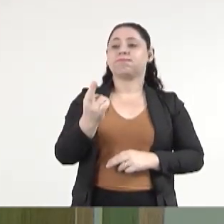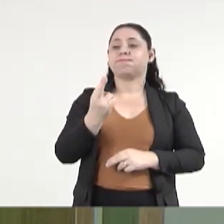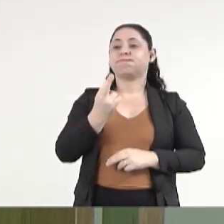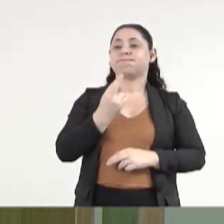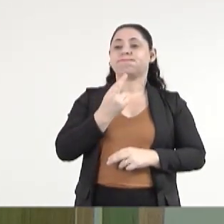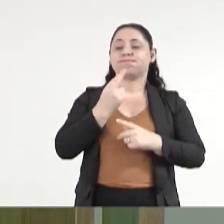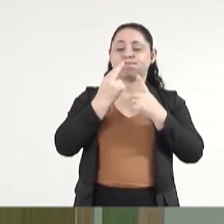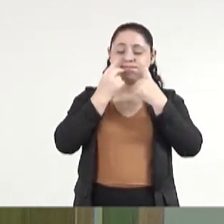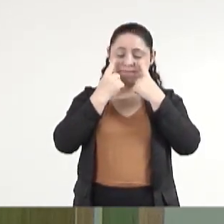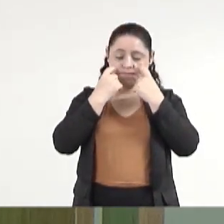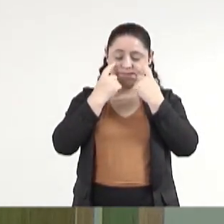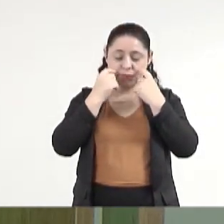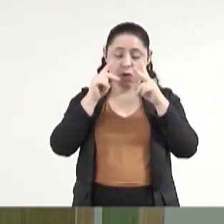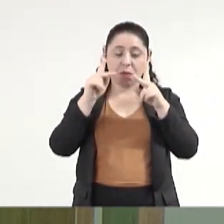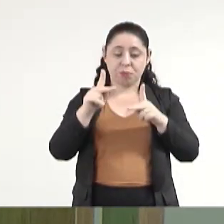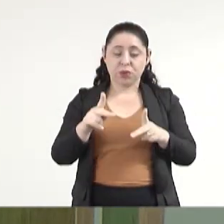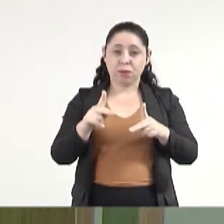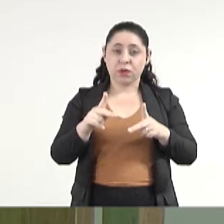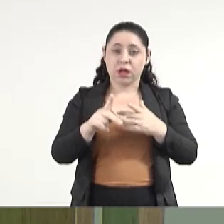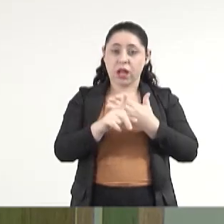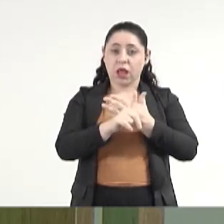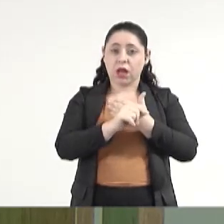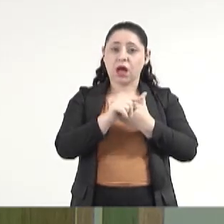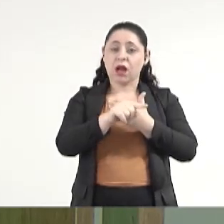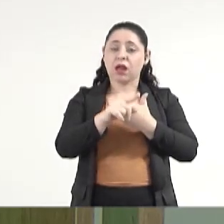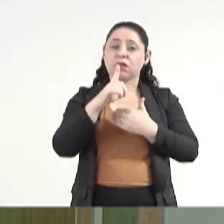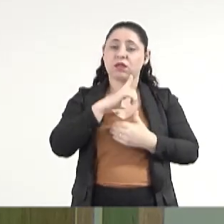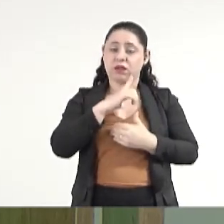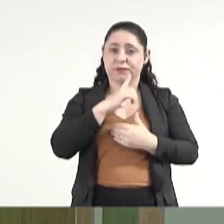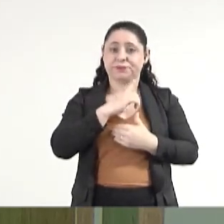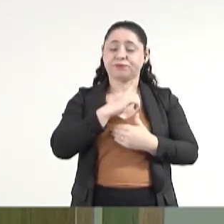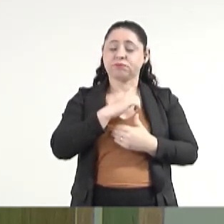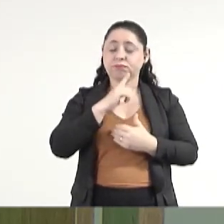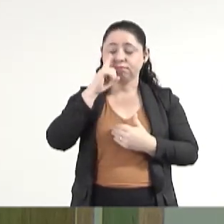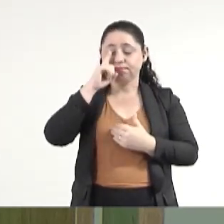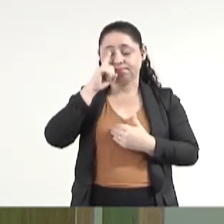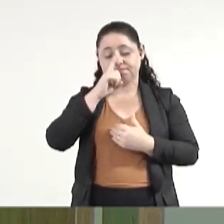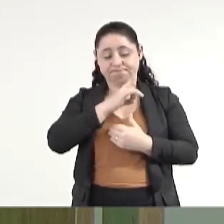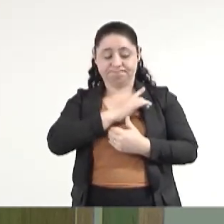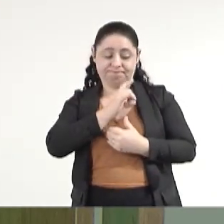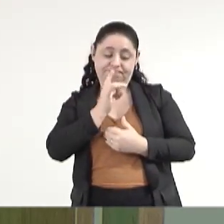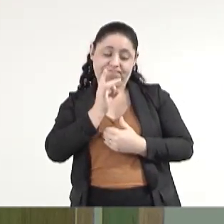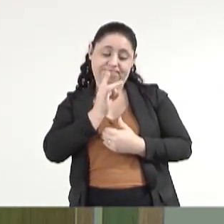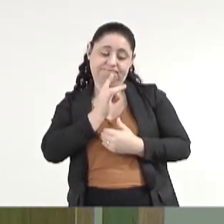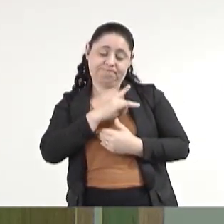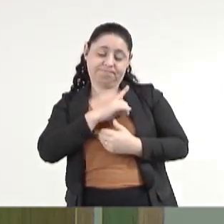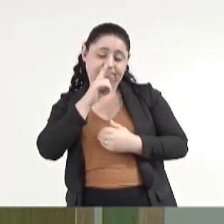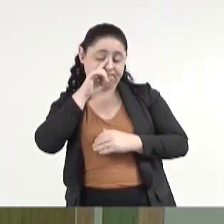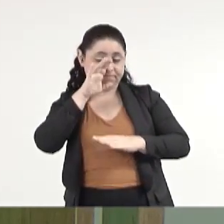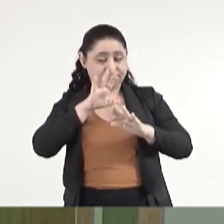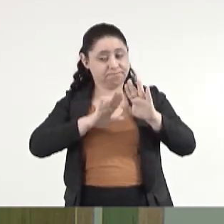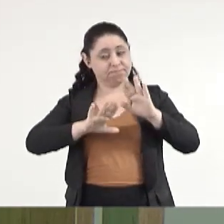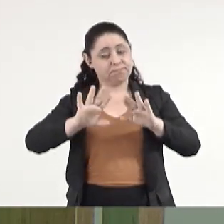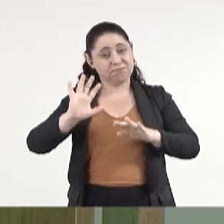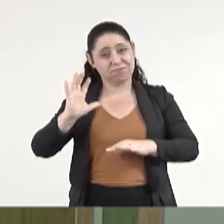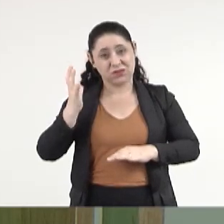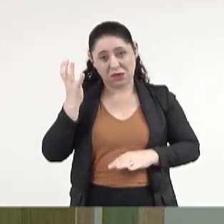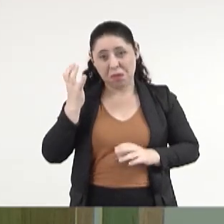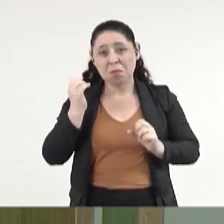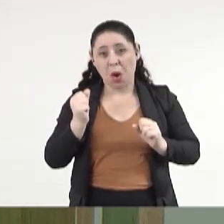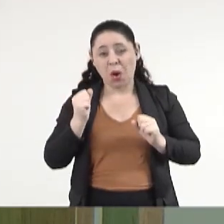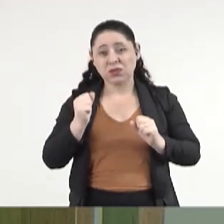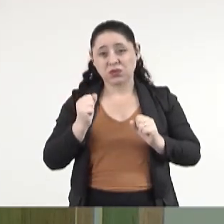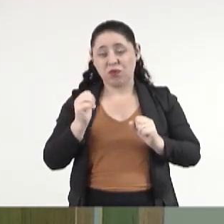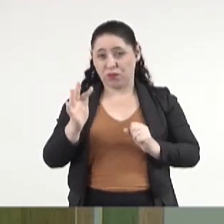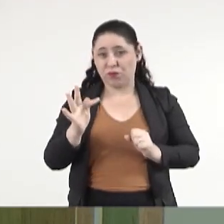resposta em lágrimas. A população ribeirinha hoje tem muito medo de que o que está acontecendo hoje isso